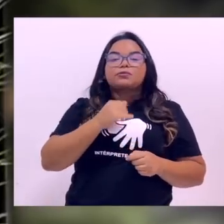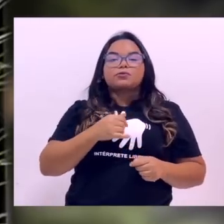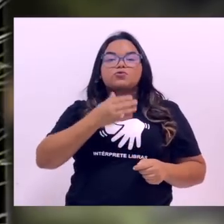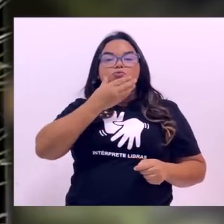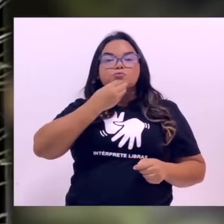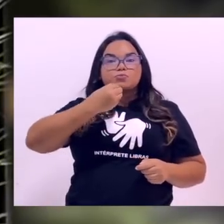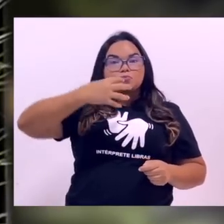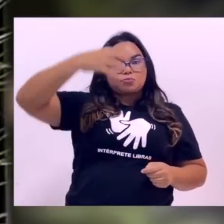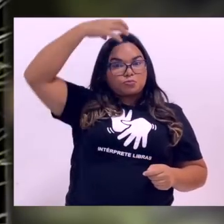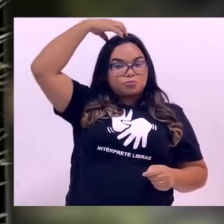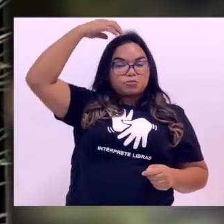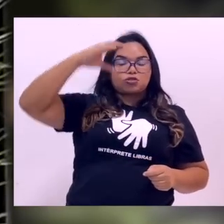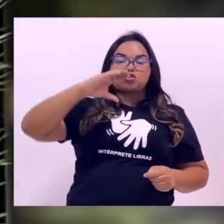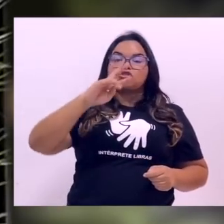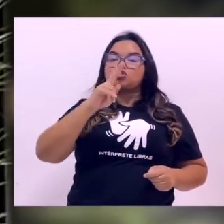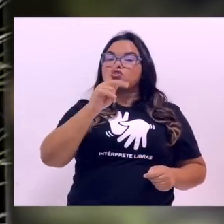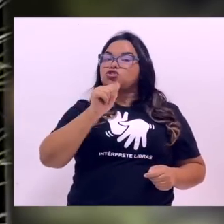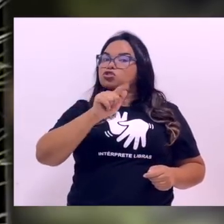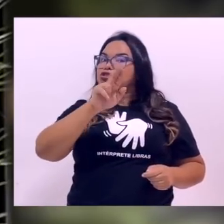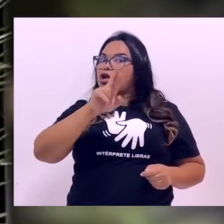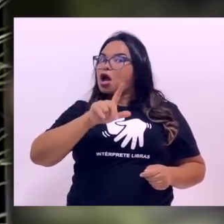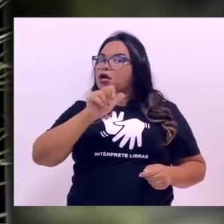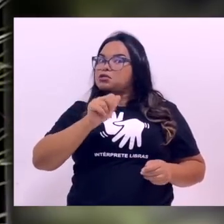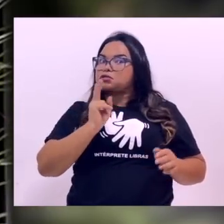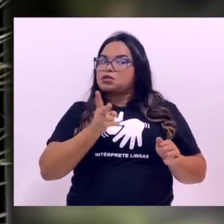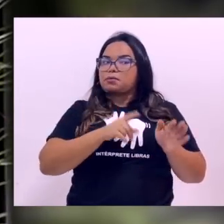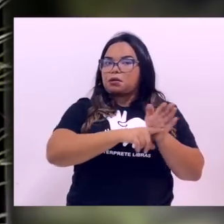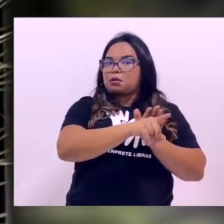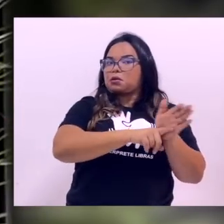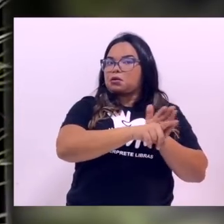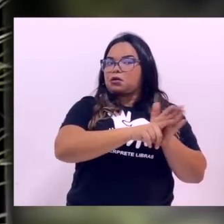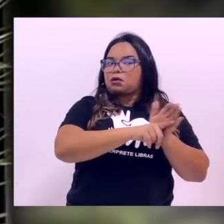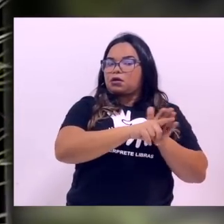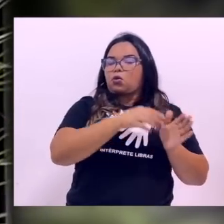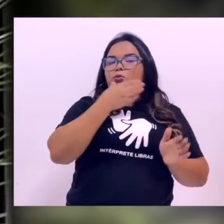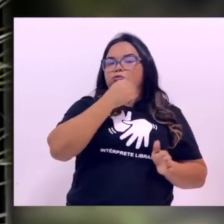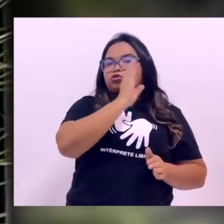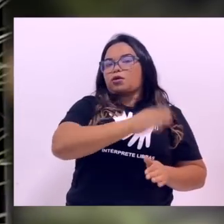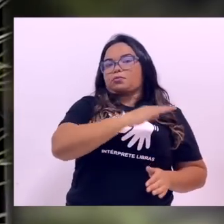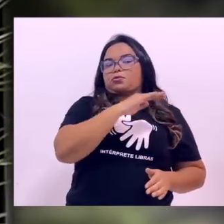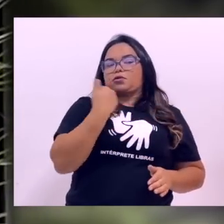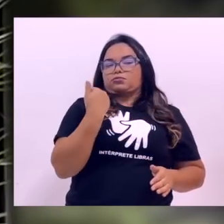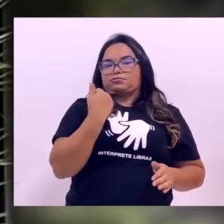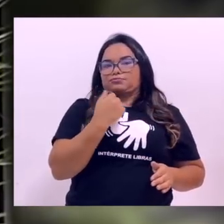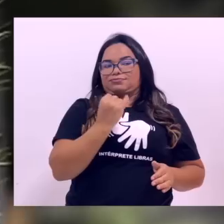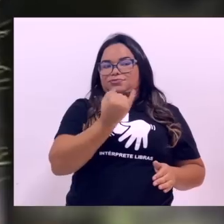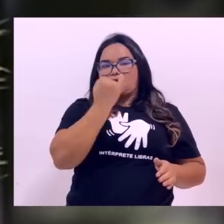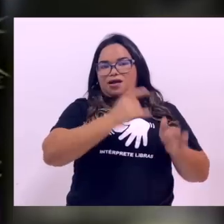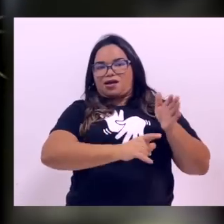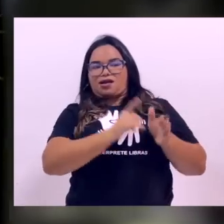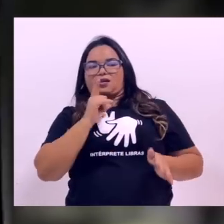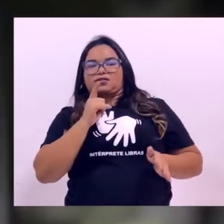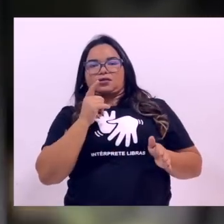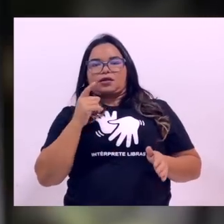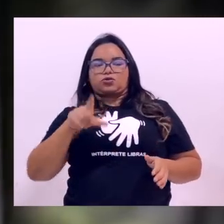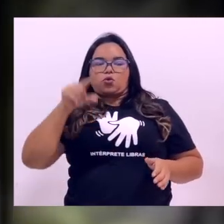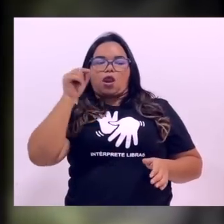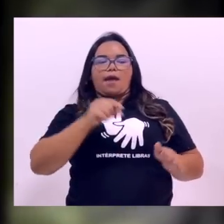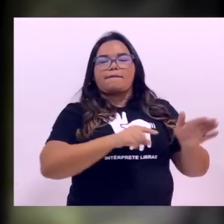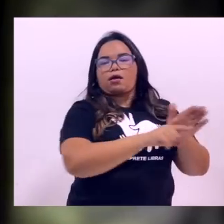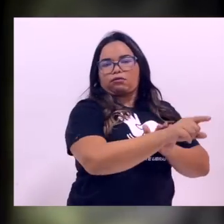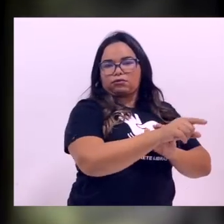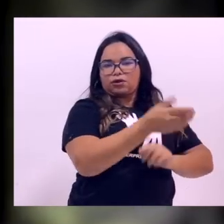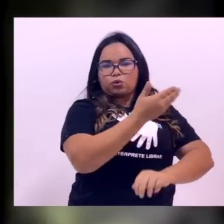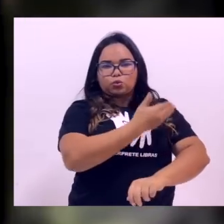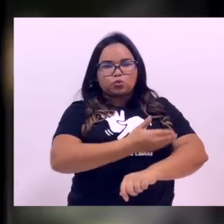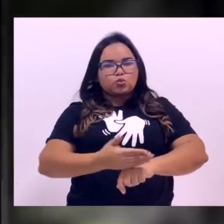príncipe Charles, o conde Mountbatten, que já está morto, quando ele tem algo importante a fazer? Nada mudou. Não